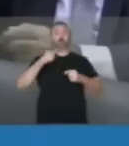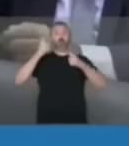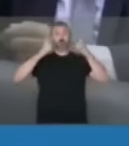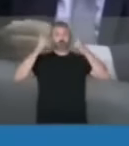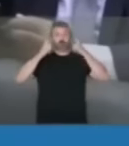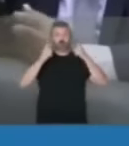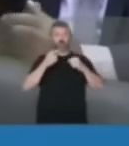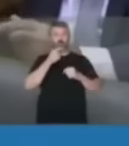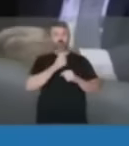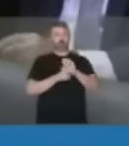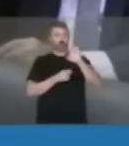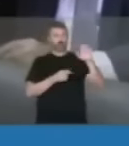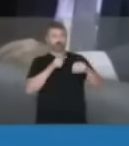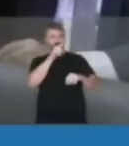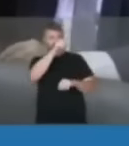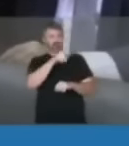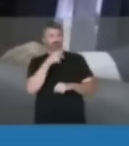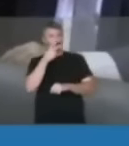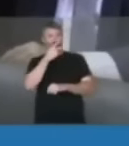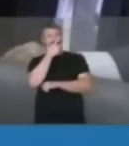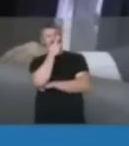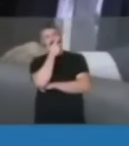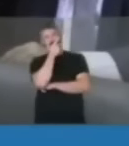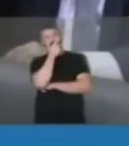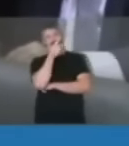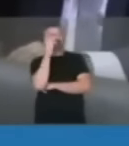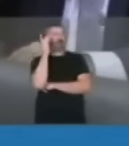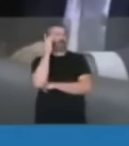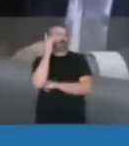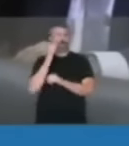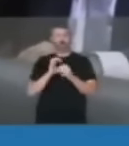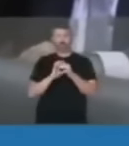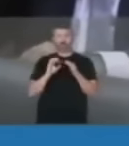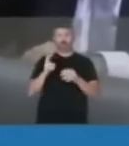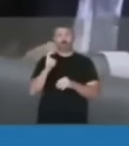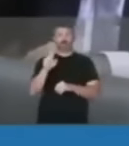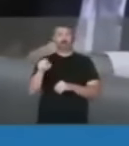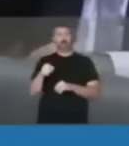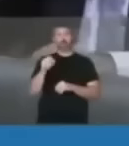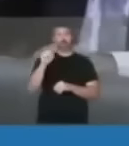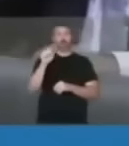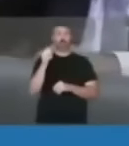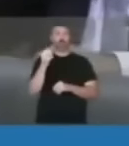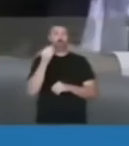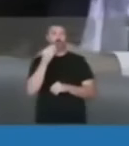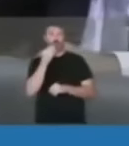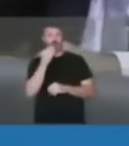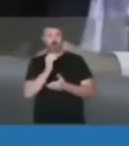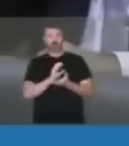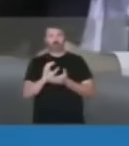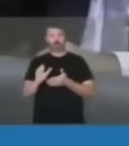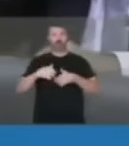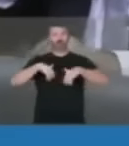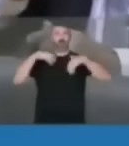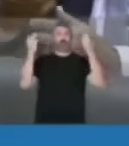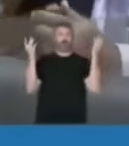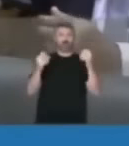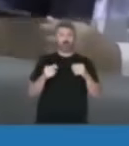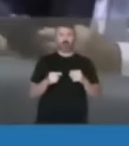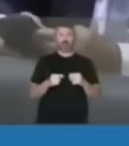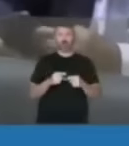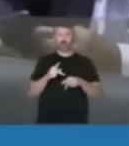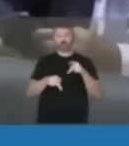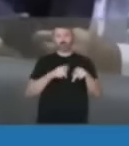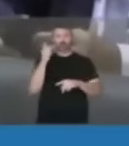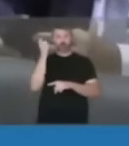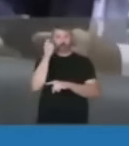colega da esquerda que acabou de falar, dizendo que a Dilma vai liberar 5,8 bilhões, ou sei lá o que mais, para o povo